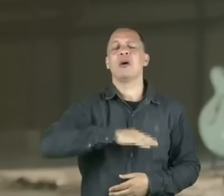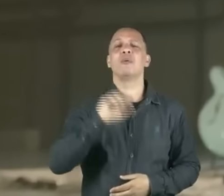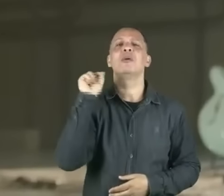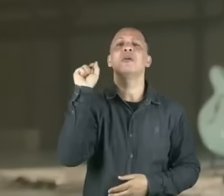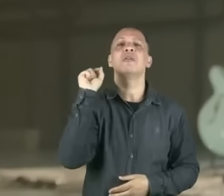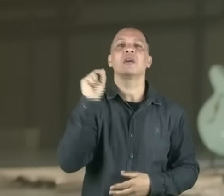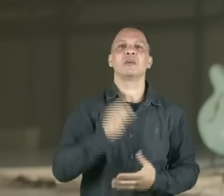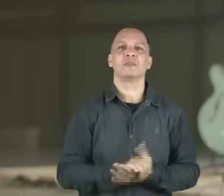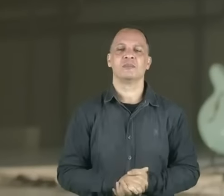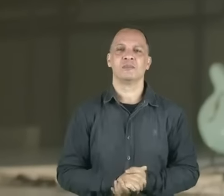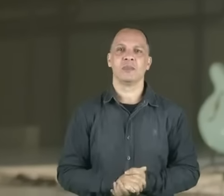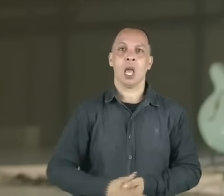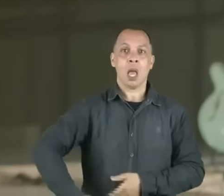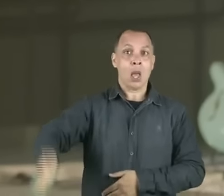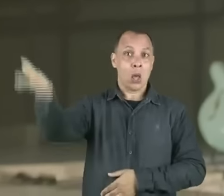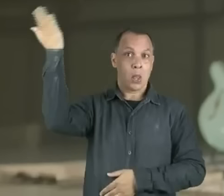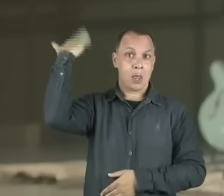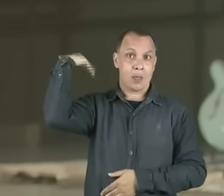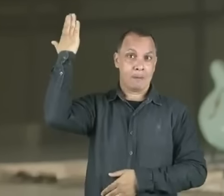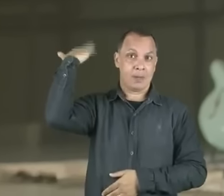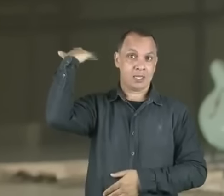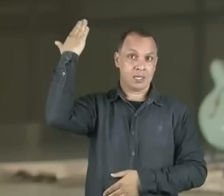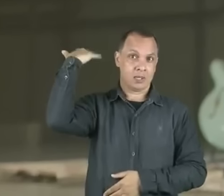o dia vivido por Jó